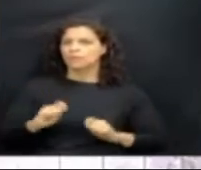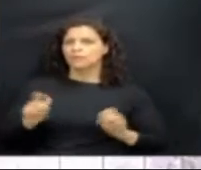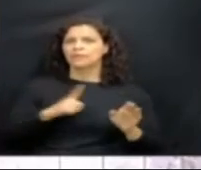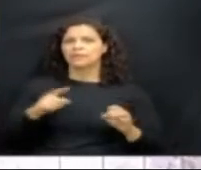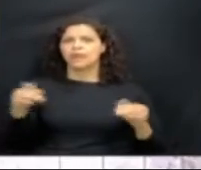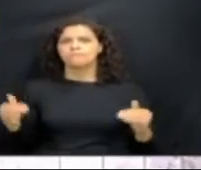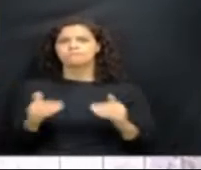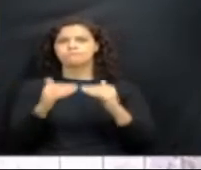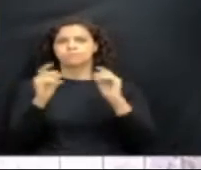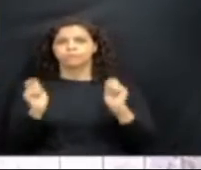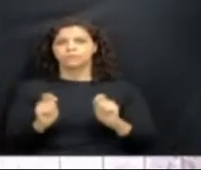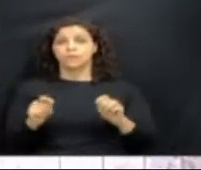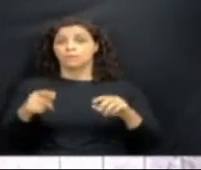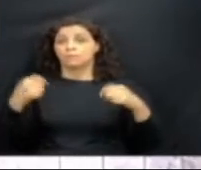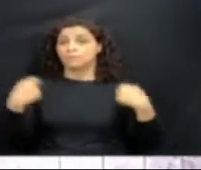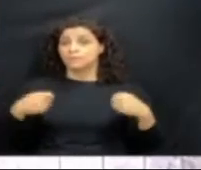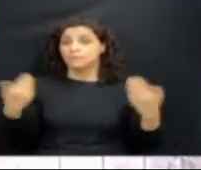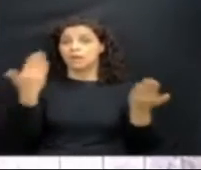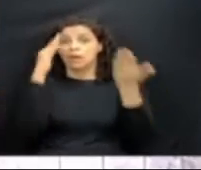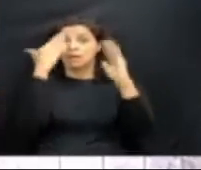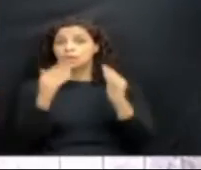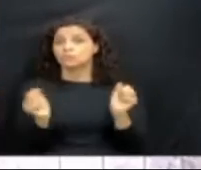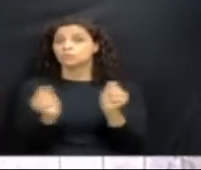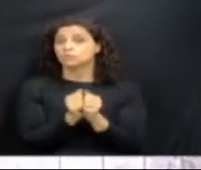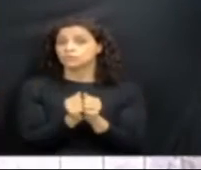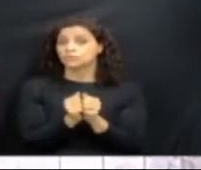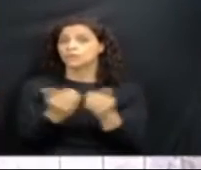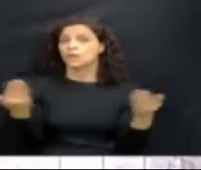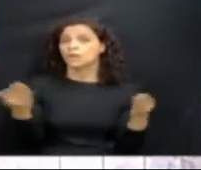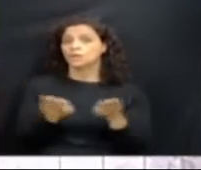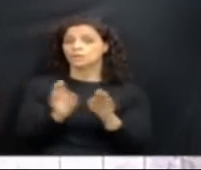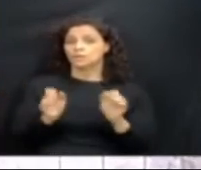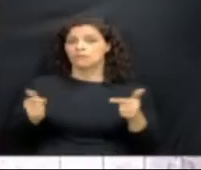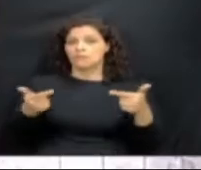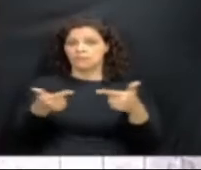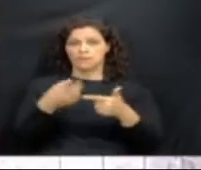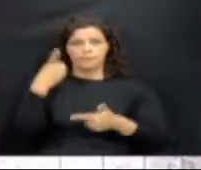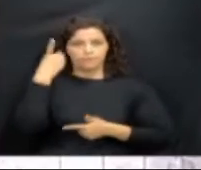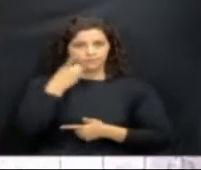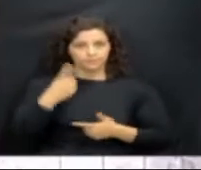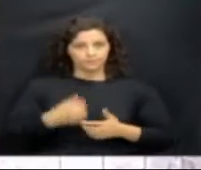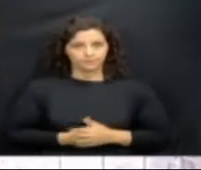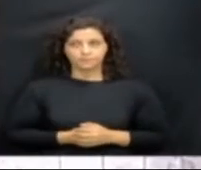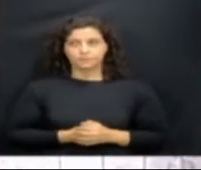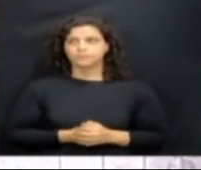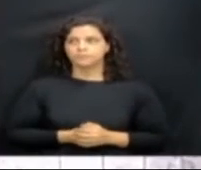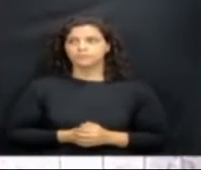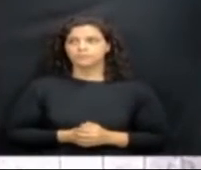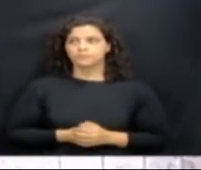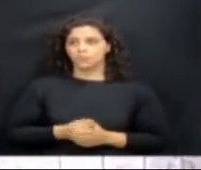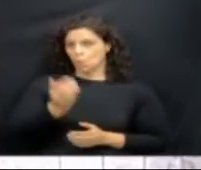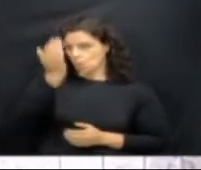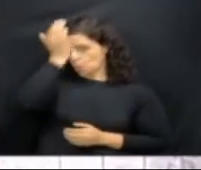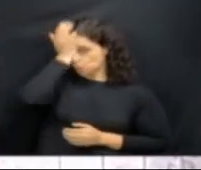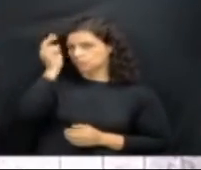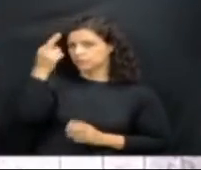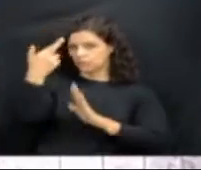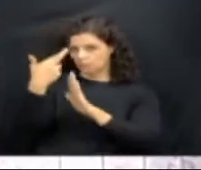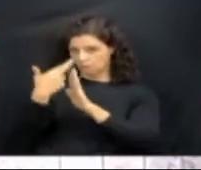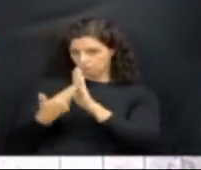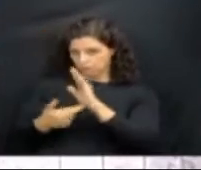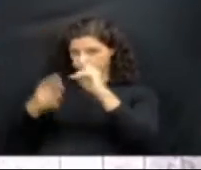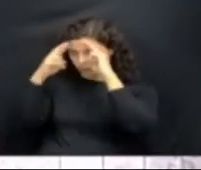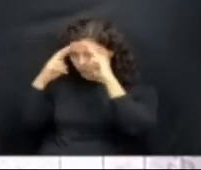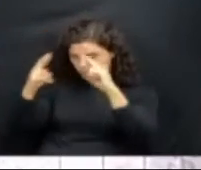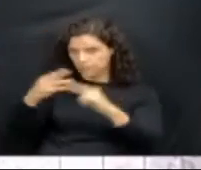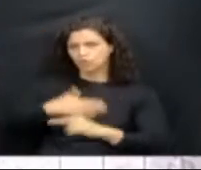total congruência e precisam ser analisados juntos. A LEP, deputado Ussen, que foi o relator, que